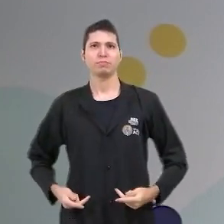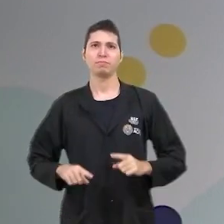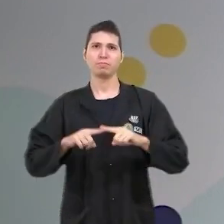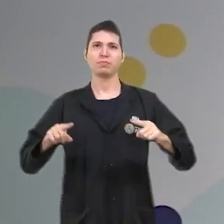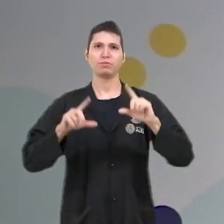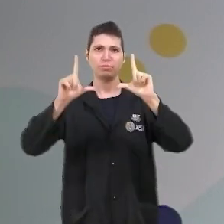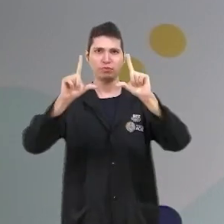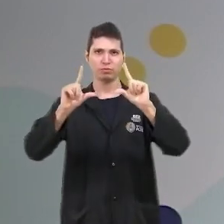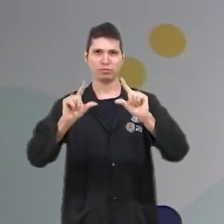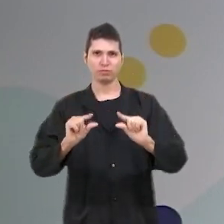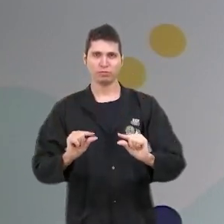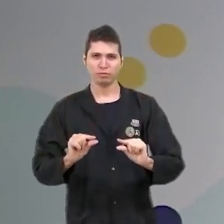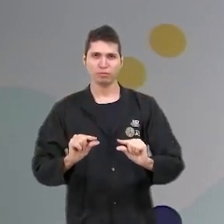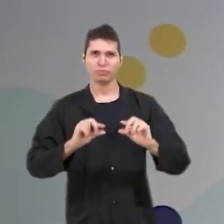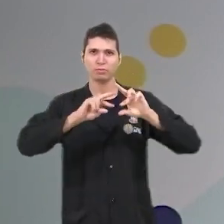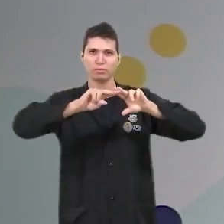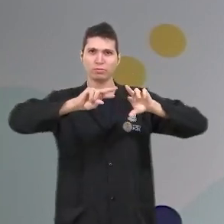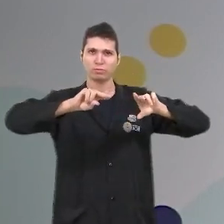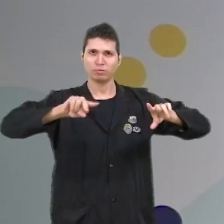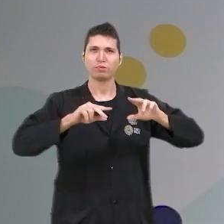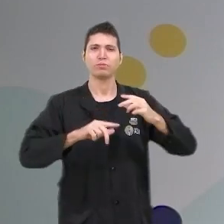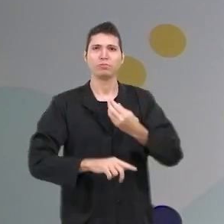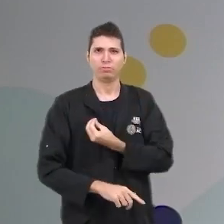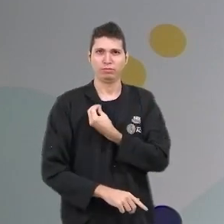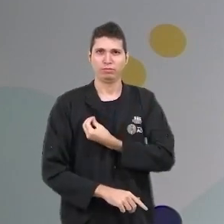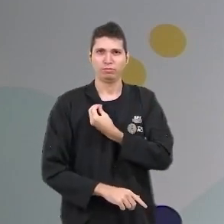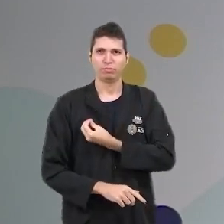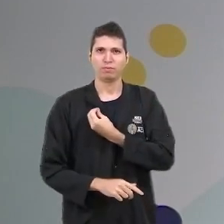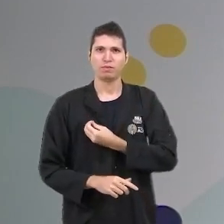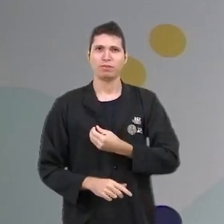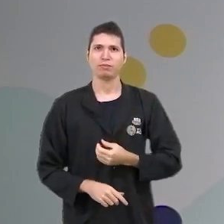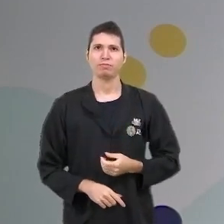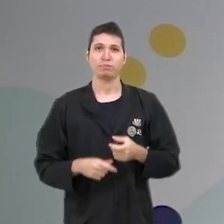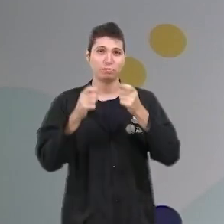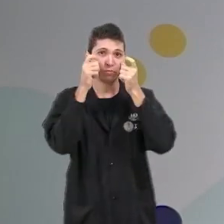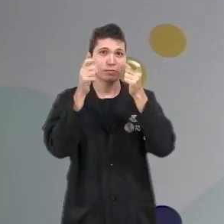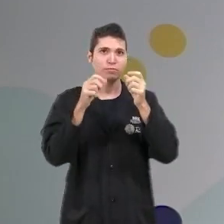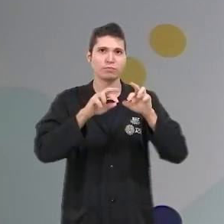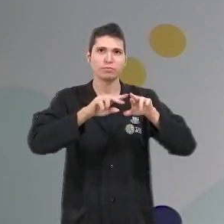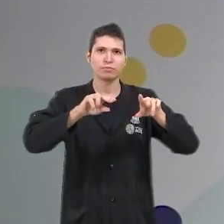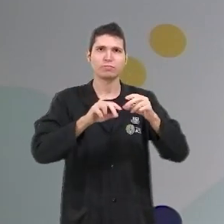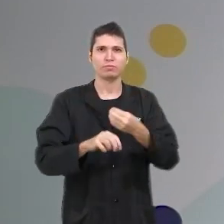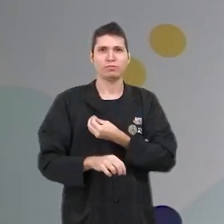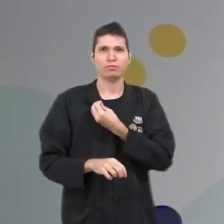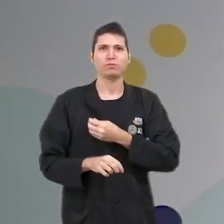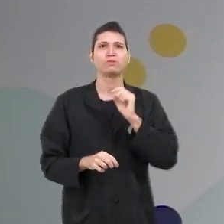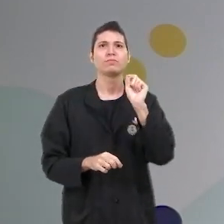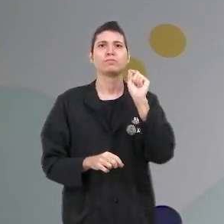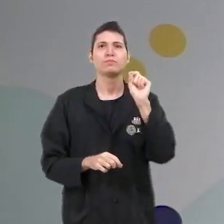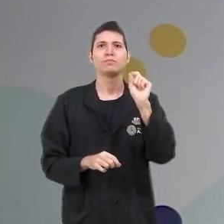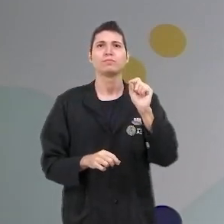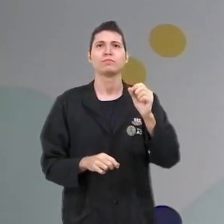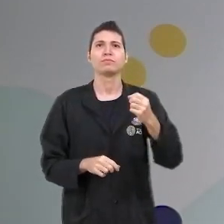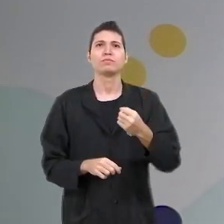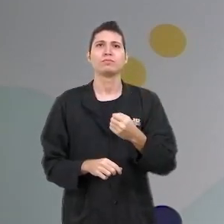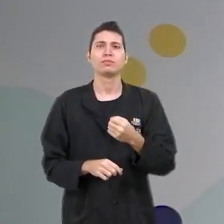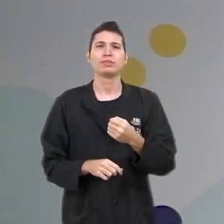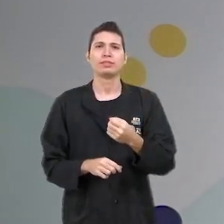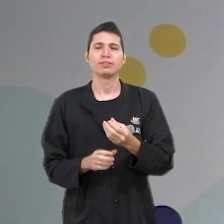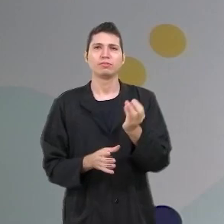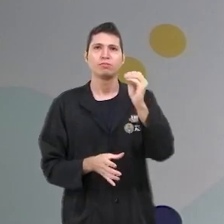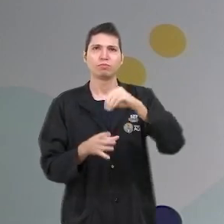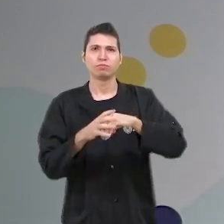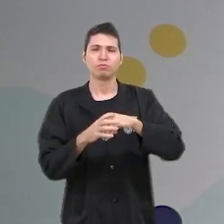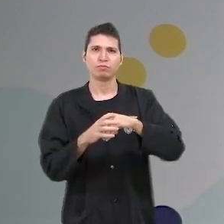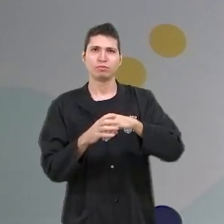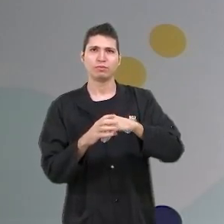a biodiversidade. Vamos prestar atenção agora em alguns conceitos. Biodiversidade, quantidade de vida